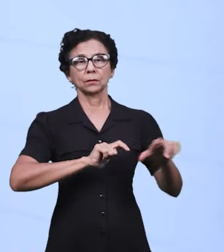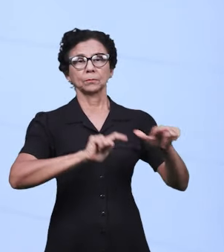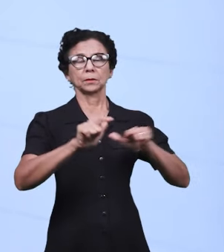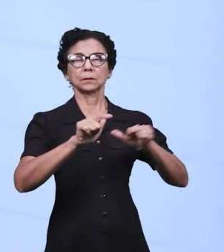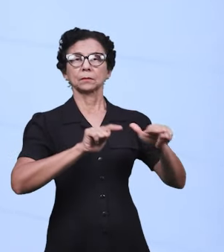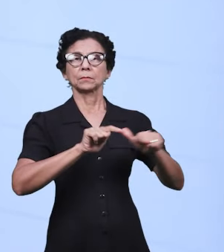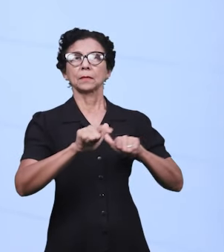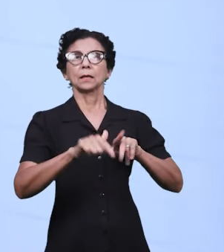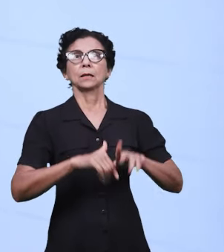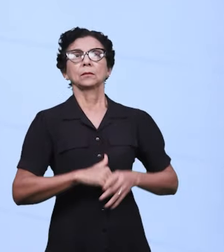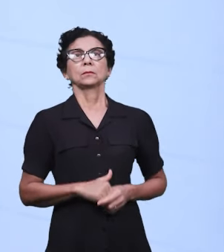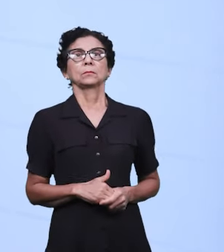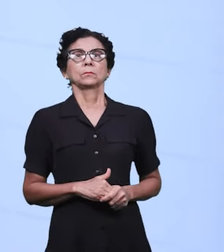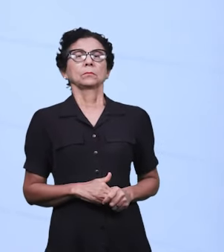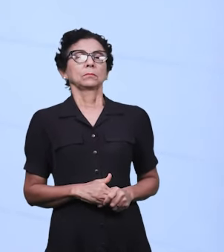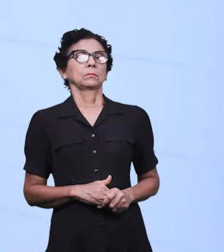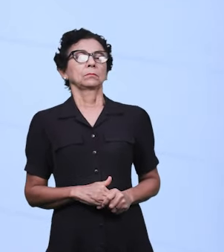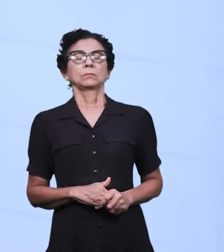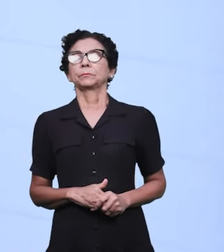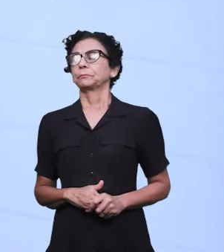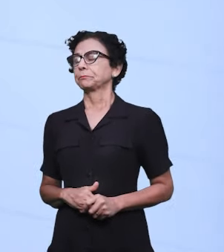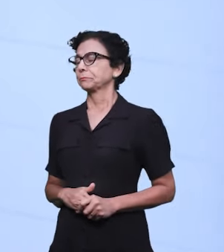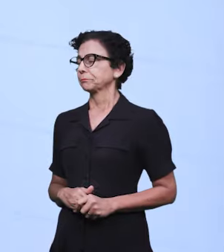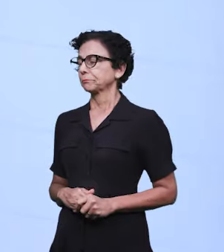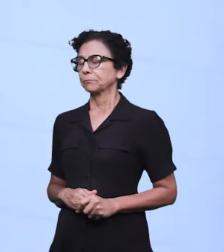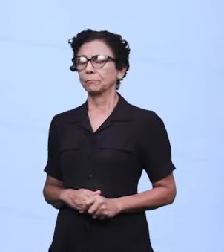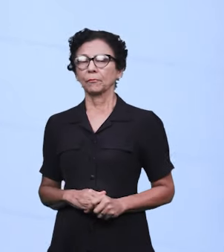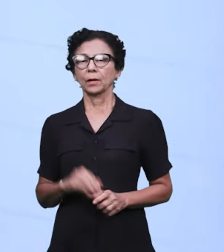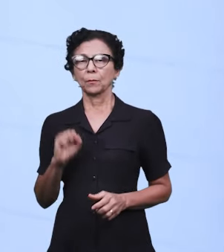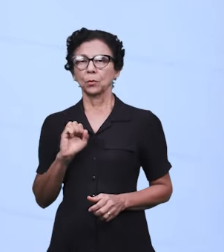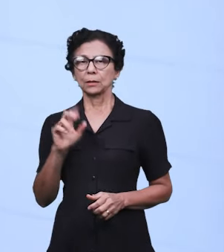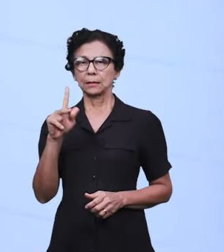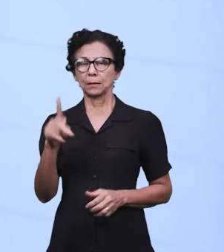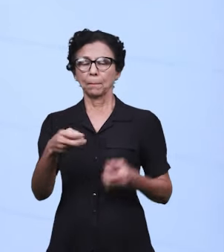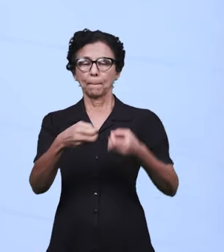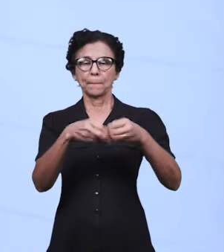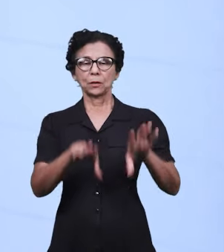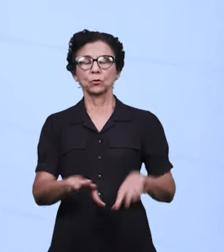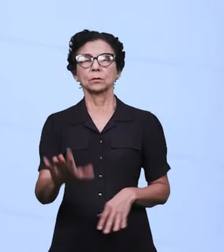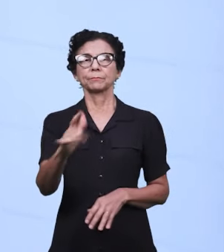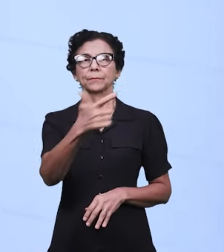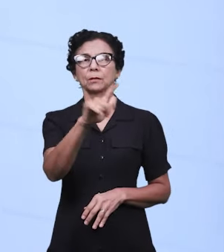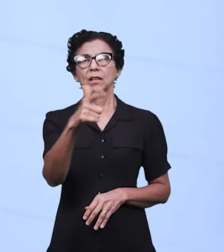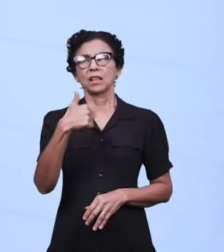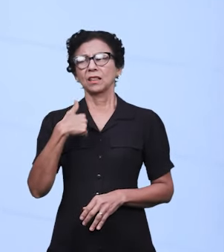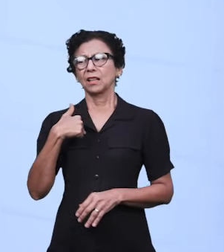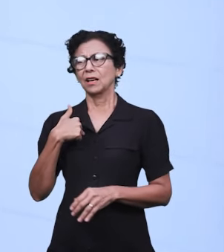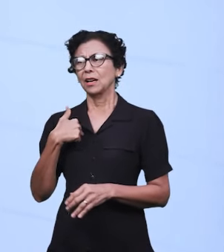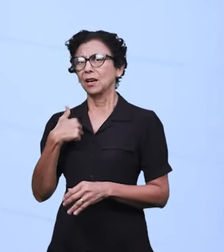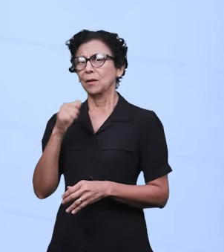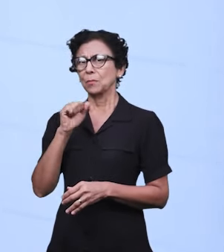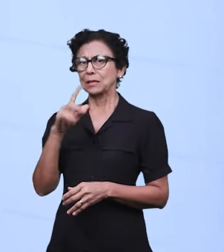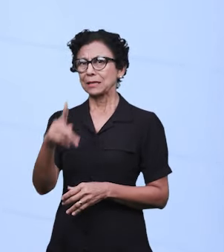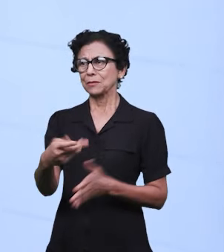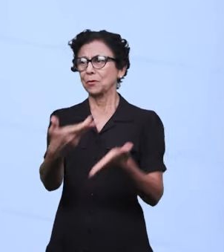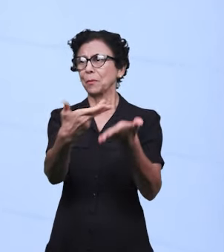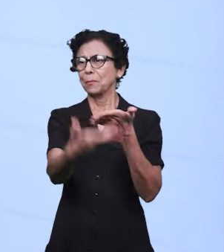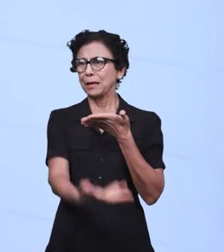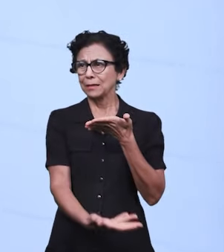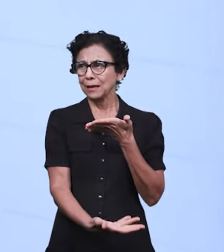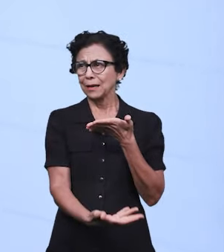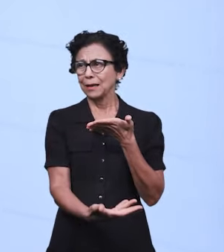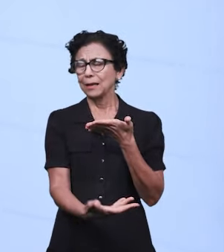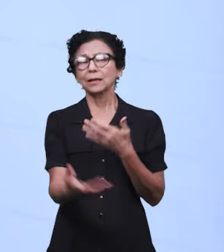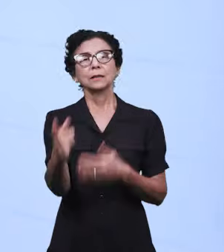não traz nenhum prejuízo para a sua aposentadoria. Ah, vou perder a aposentadoria, vai diminuir.